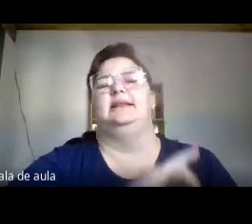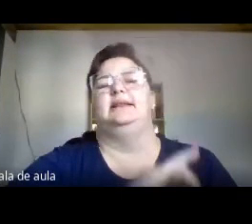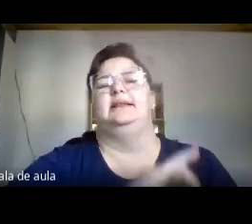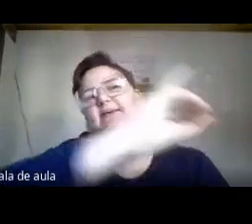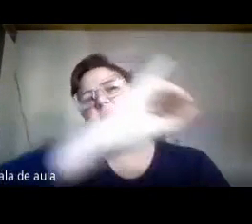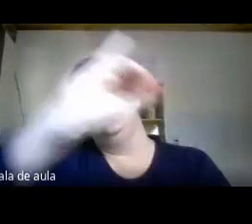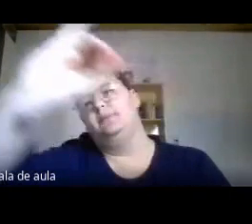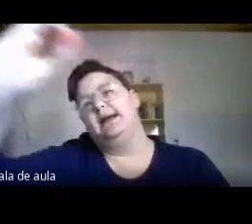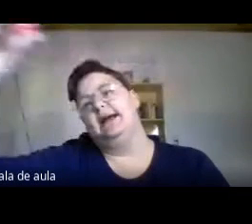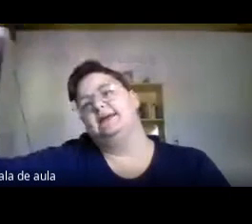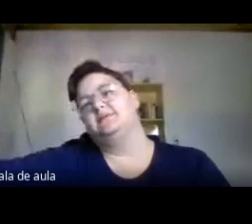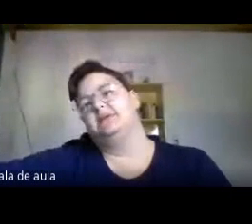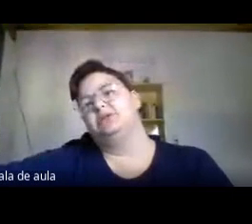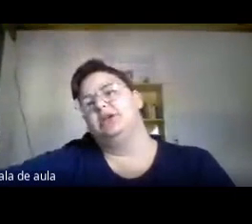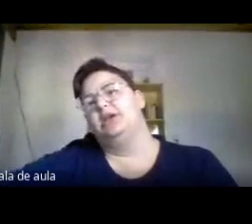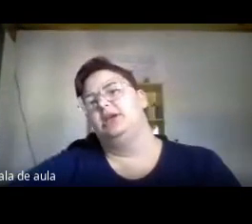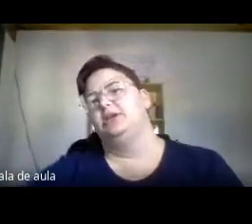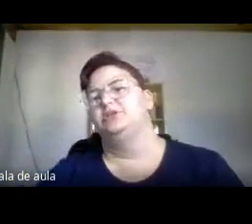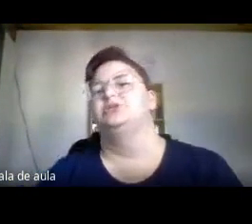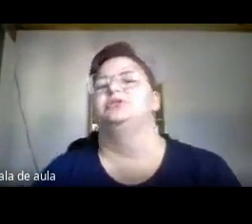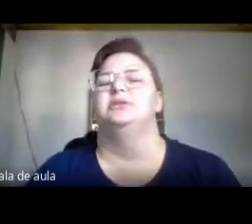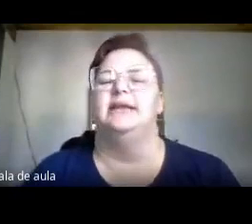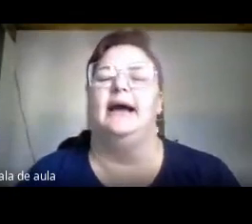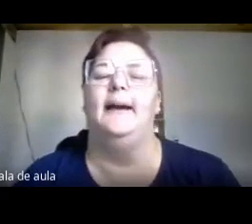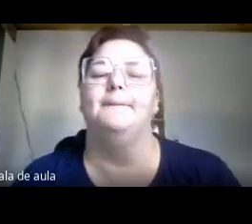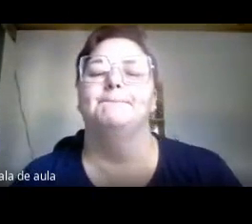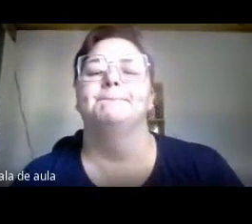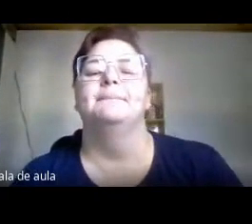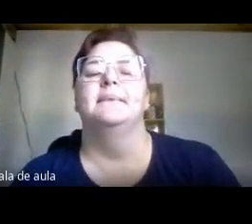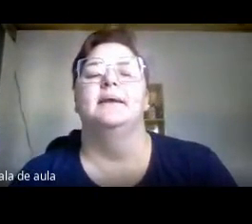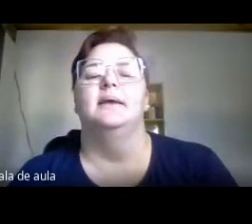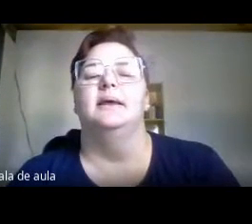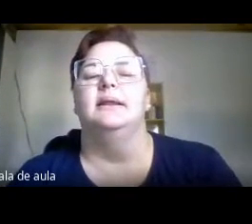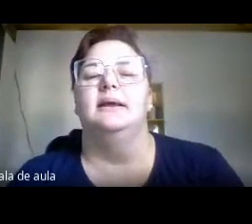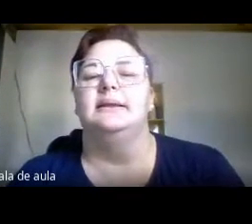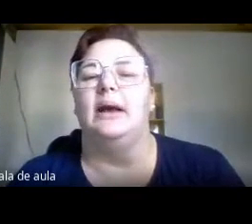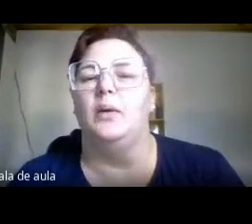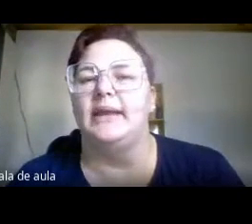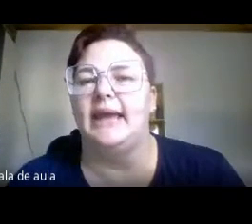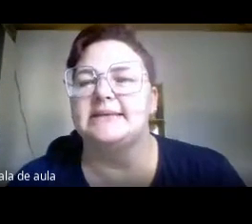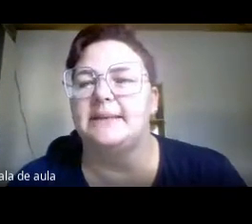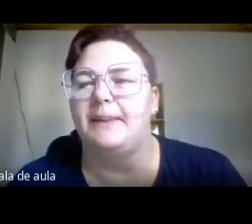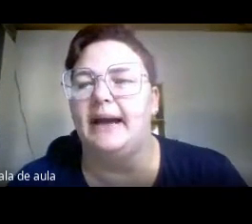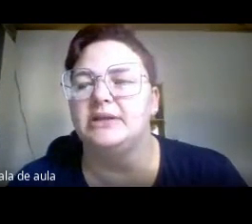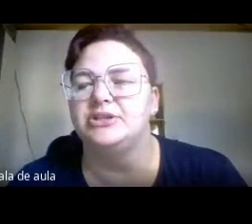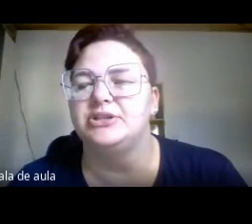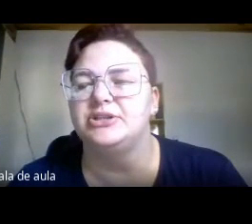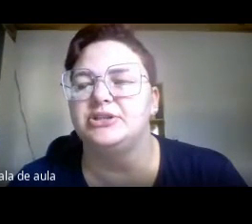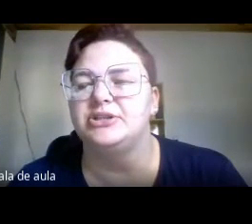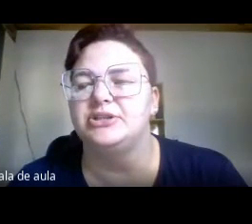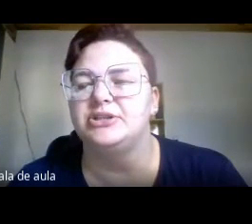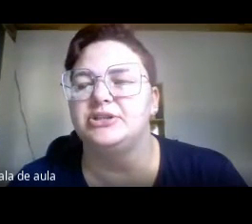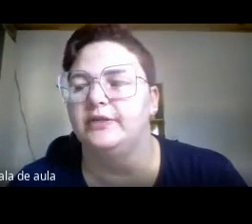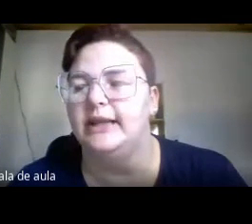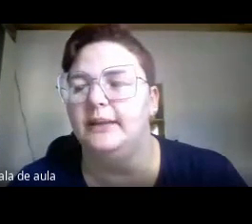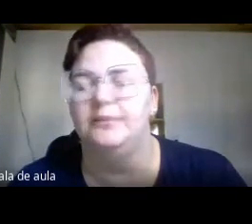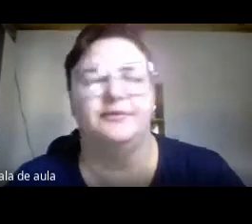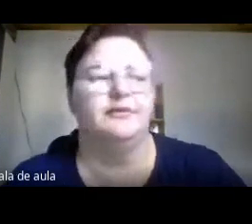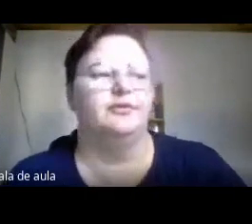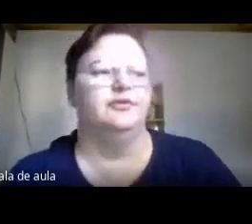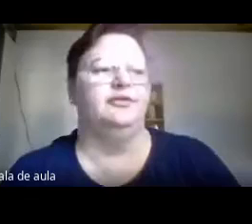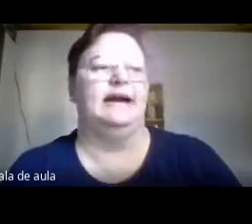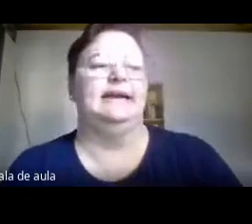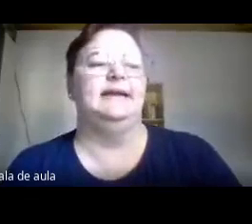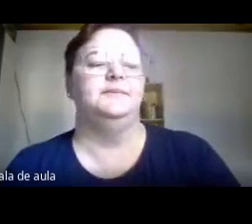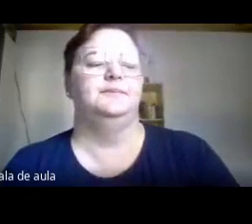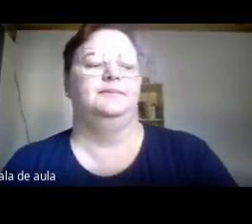Daí a gente afasta o braço da gente, tá? Tá ok essa parte? Alguém ficou com dúvida? Por